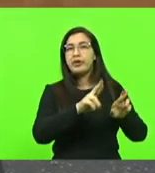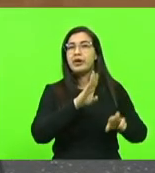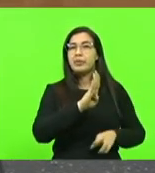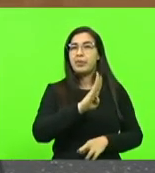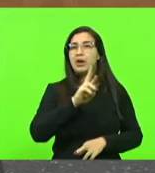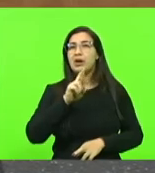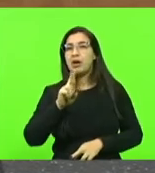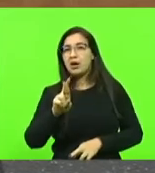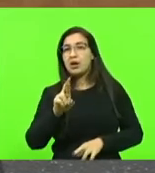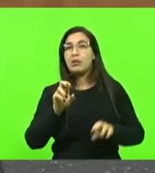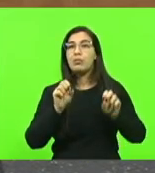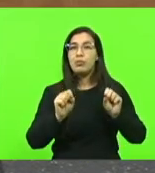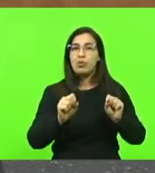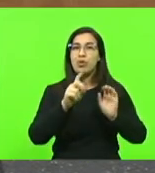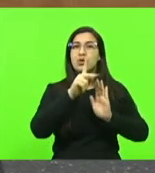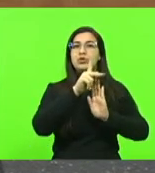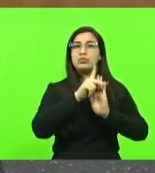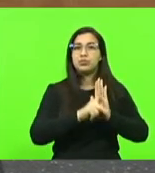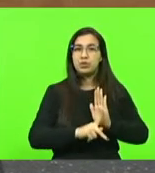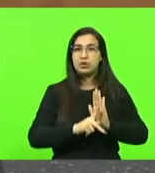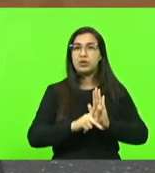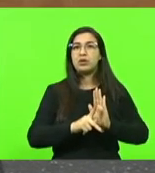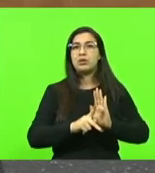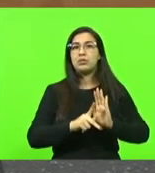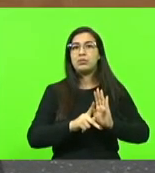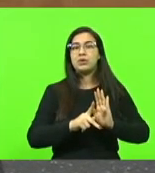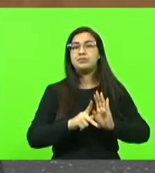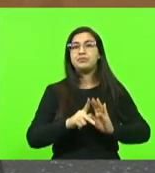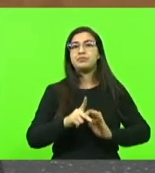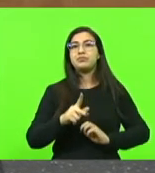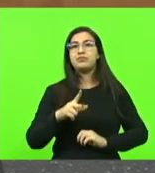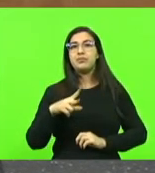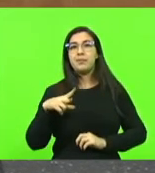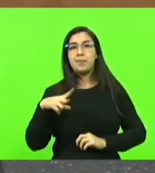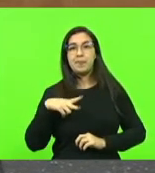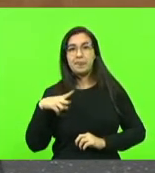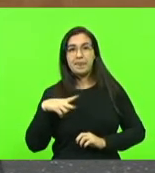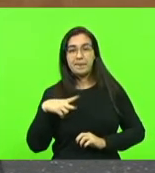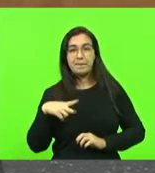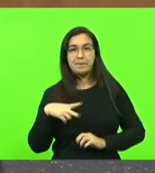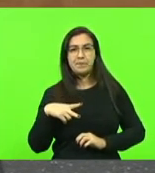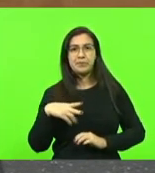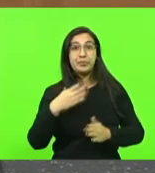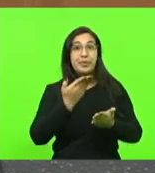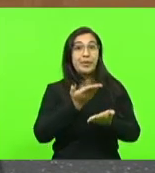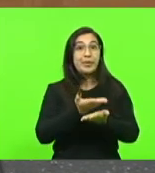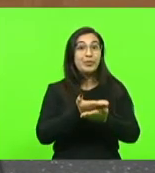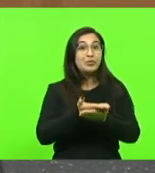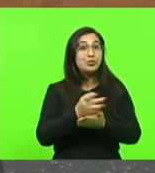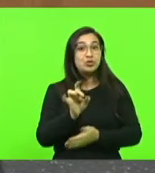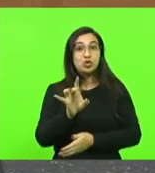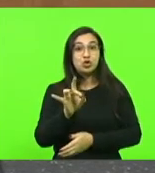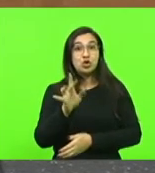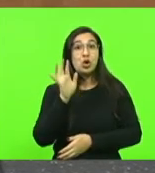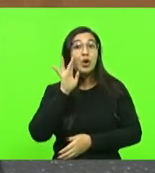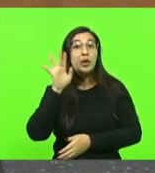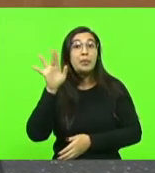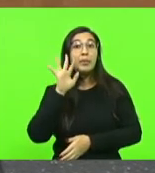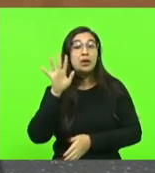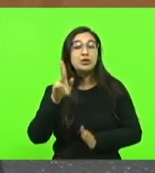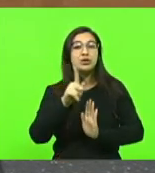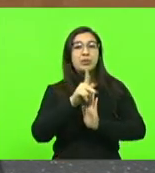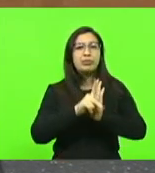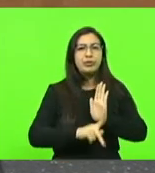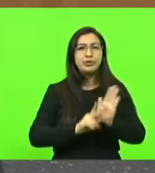entrar num programa de concessão. Estudo, imagine, projeto e